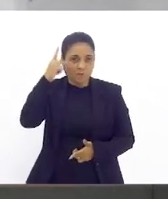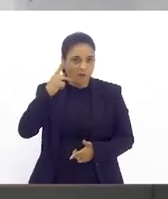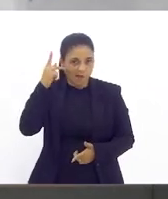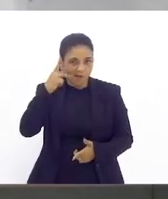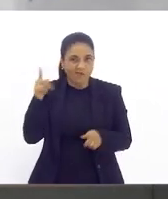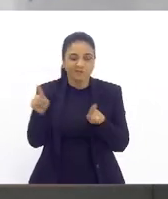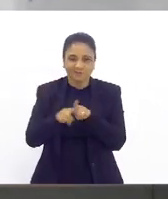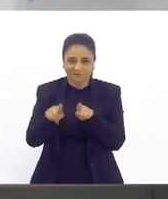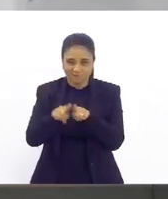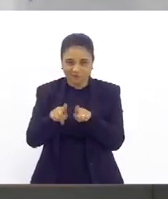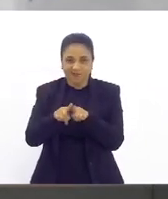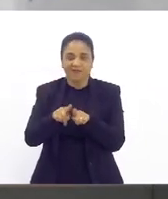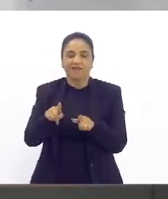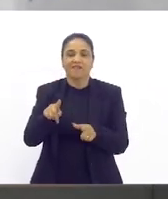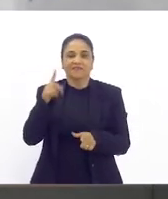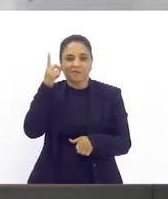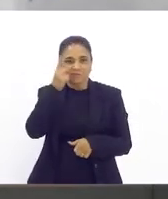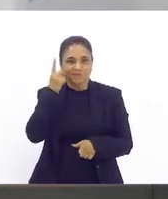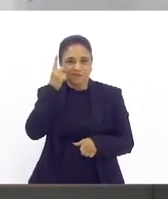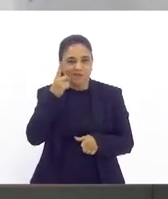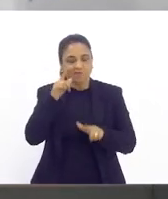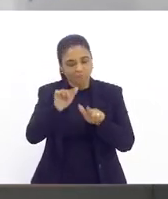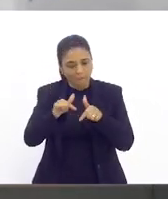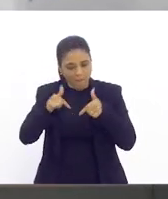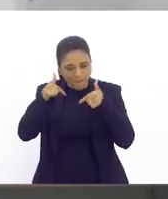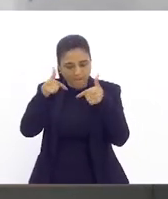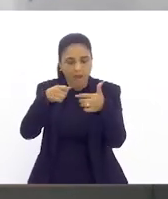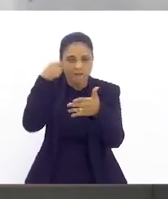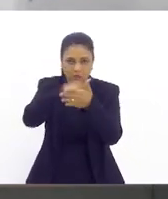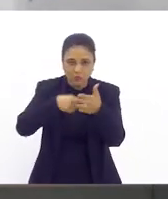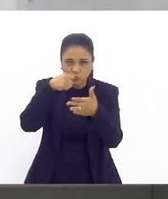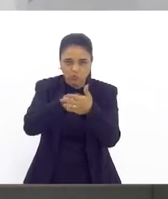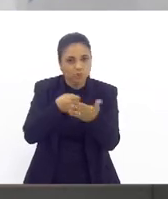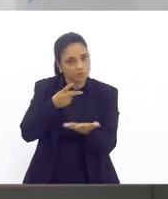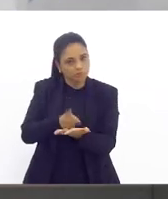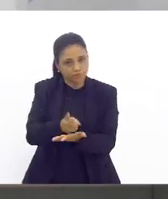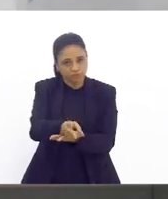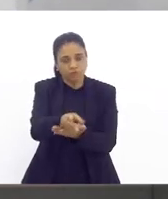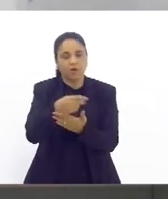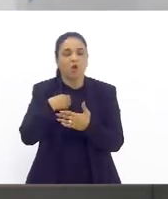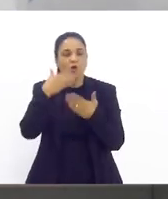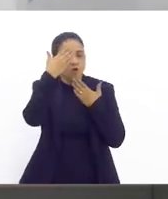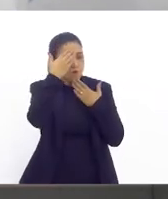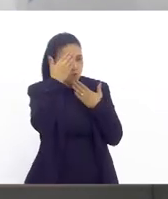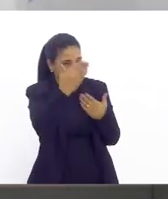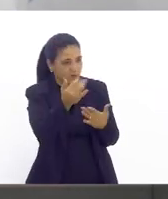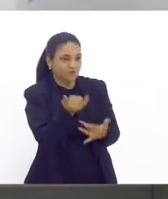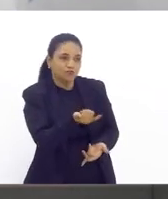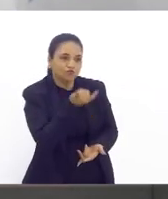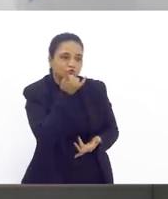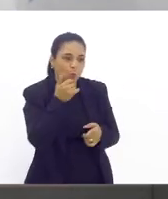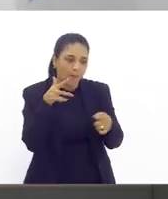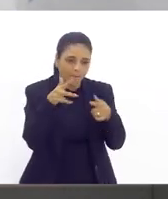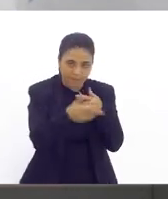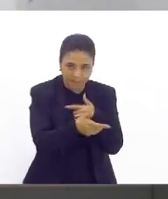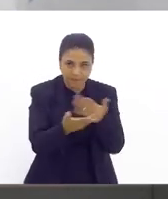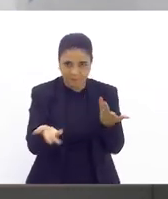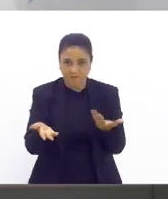saudá-los da sua luta é ardua e contínuo muito obrigada Gente desculpa aí a interrupção